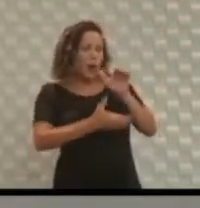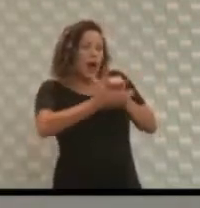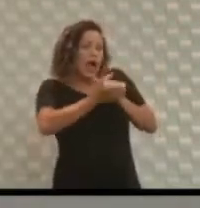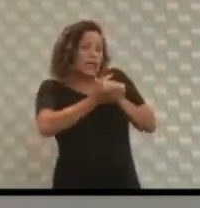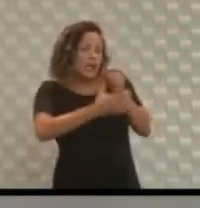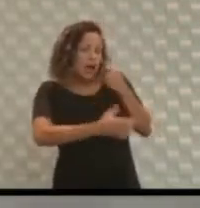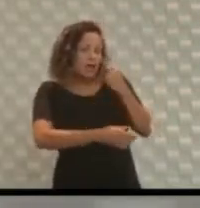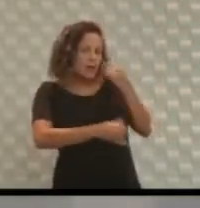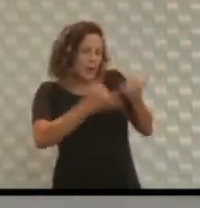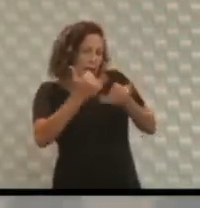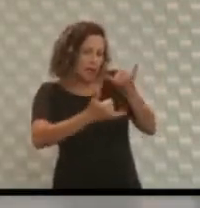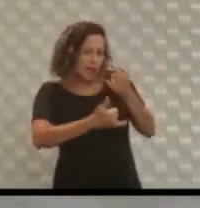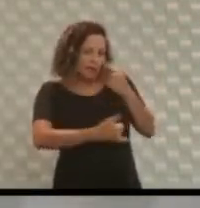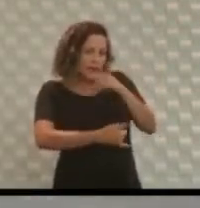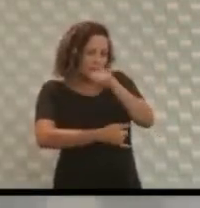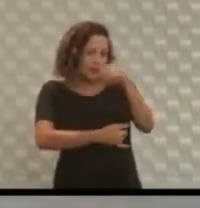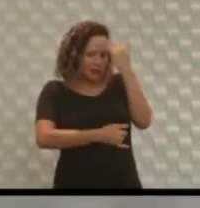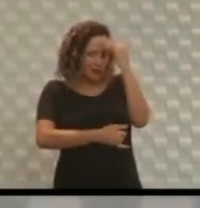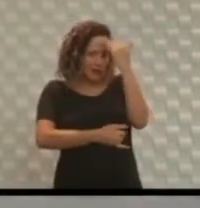trata.